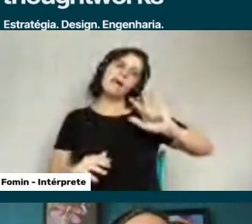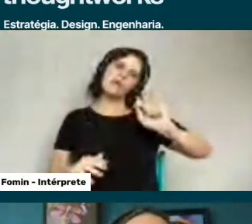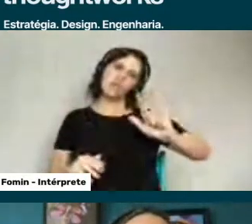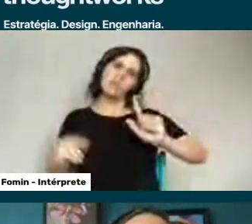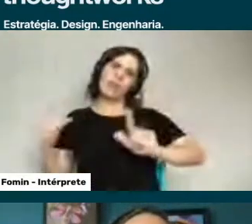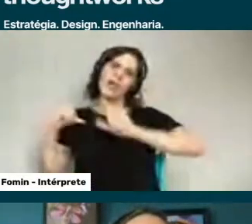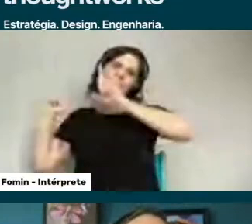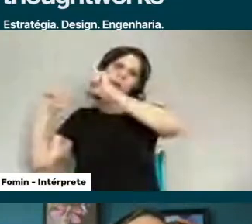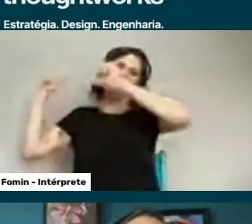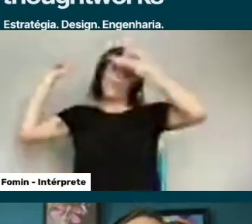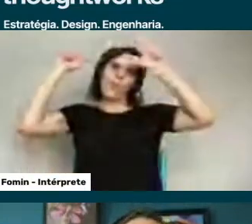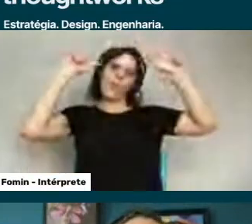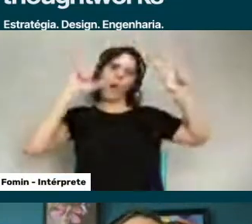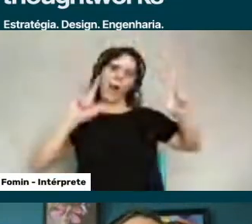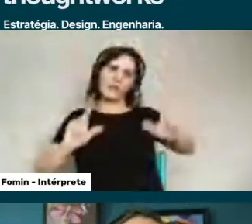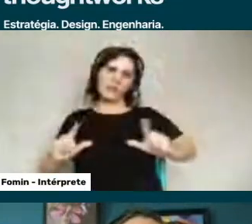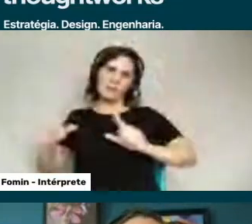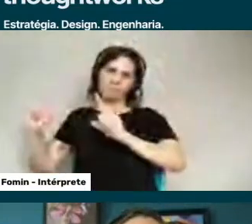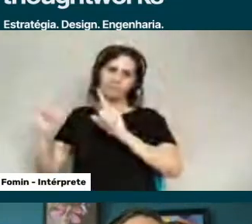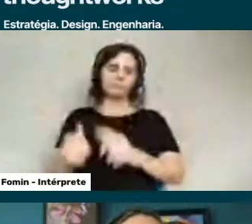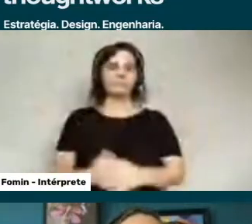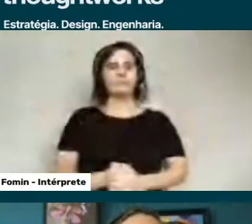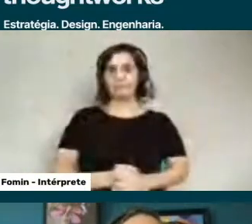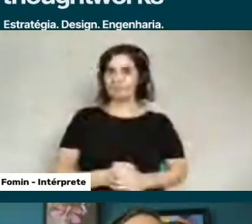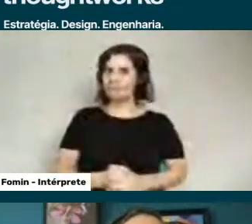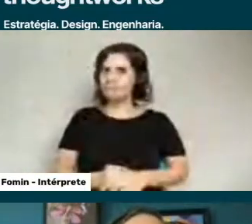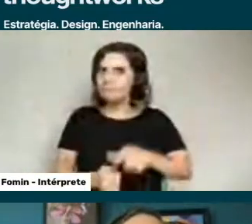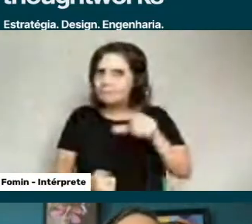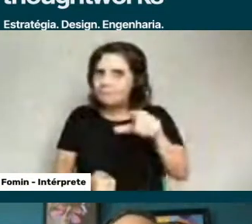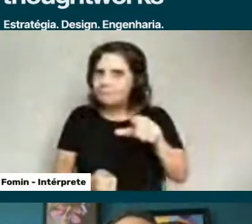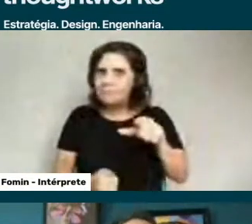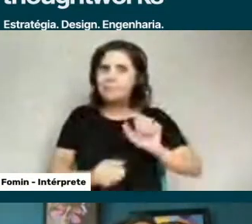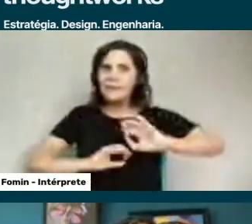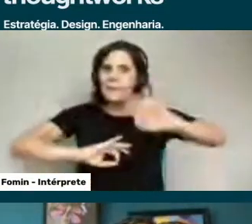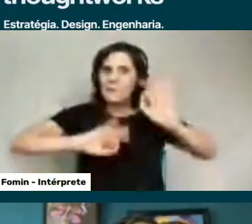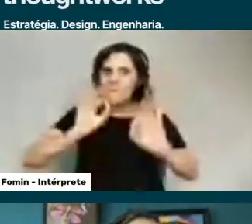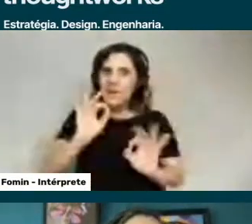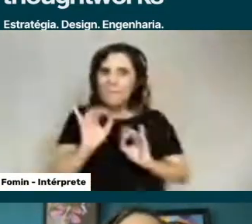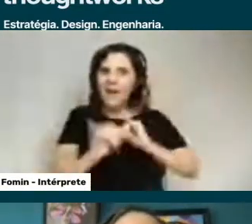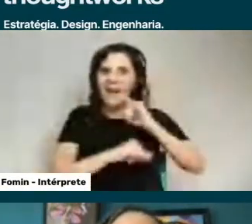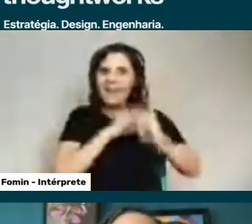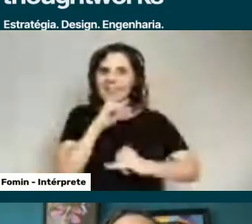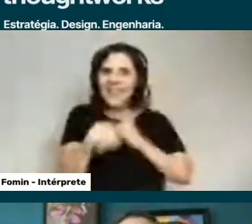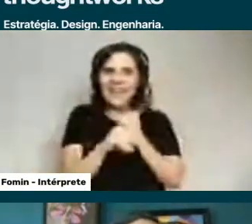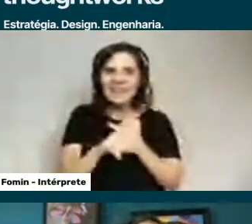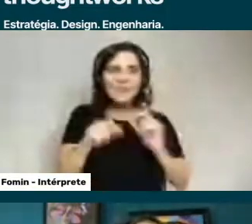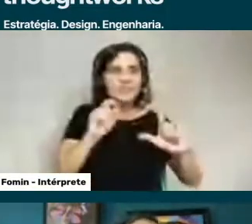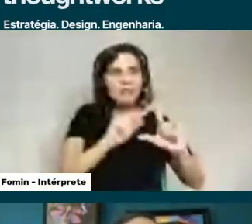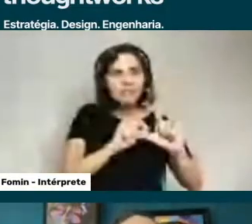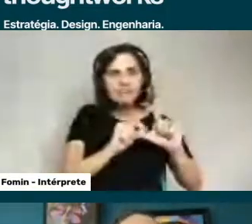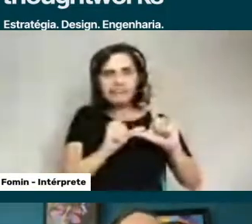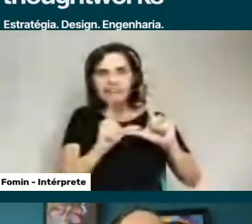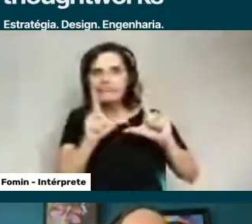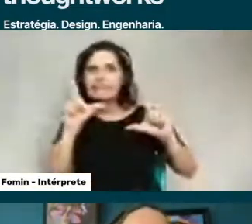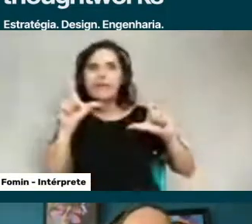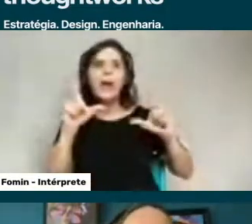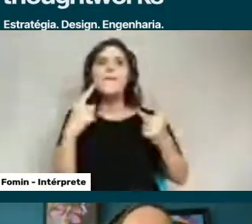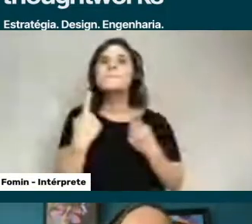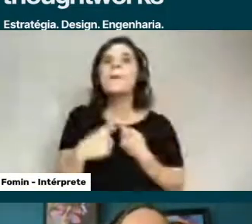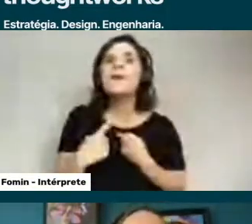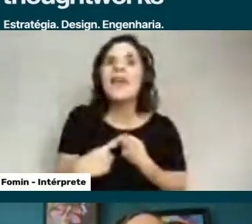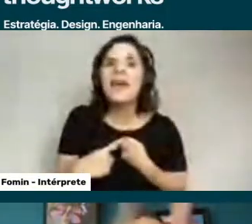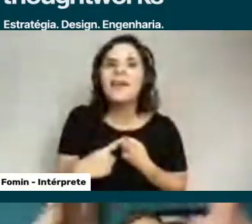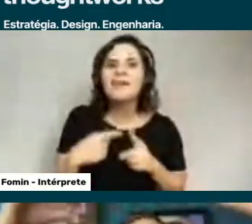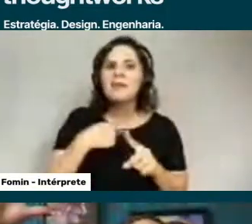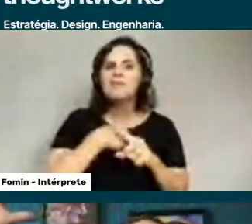E, gente, prepara essa internet, aumenta essa banda aí, porque eu não ando